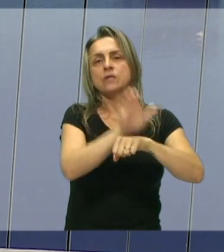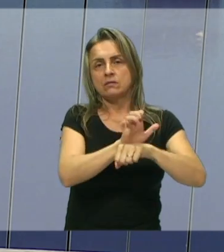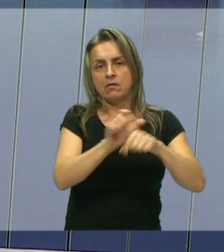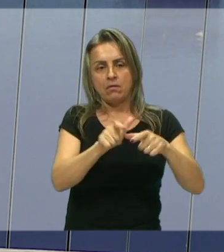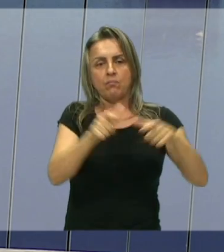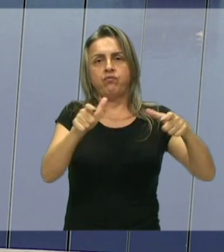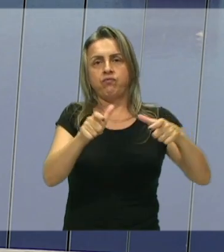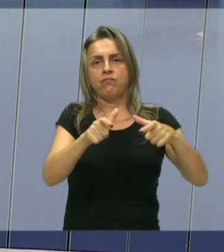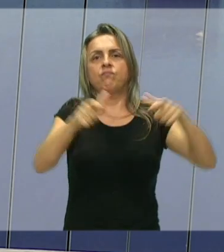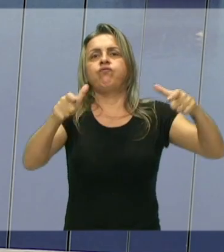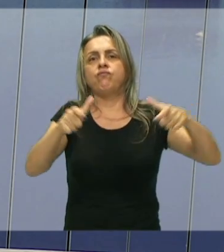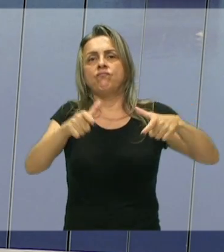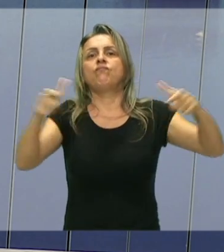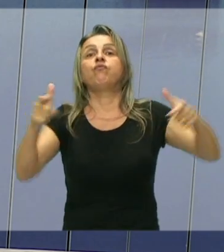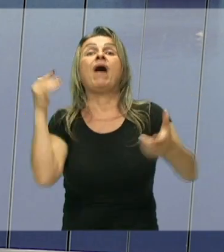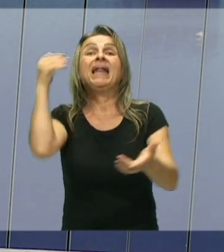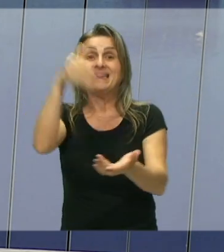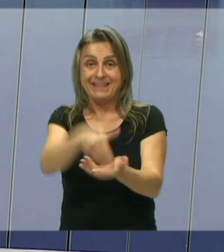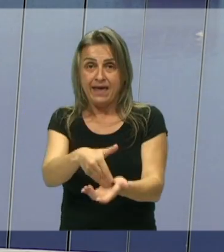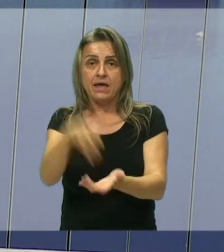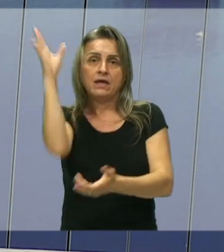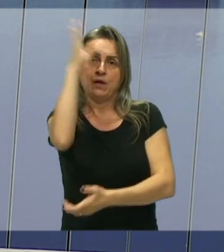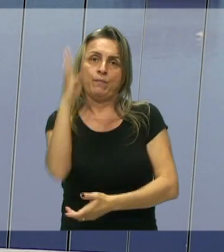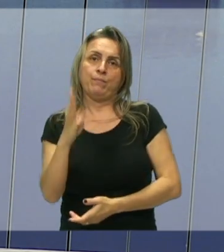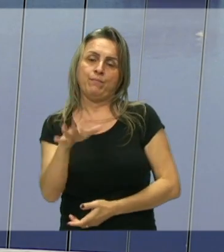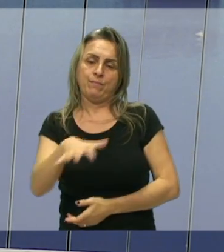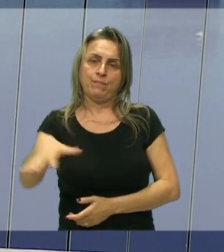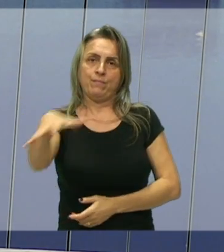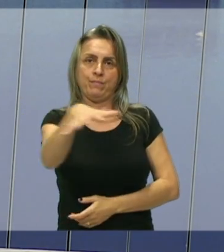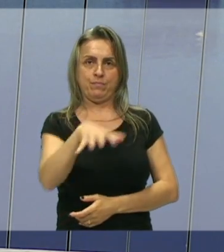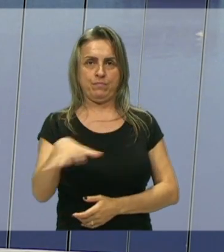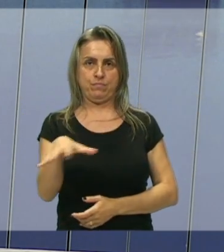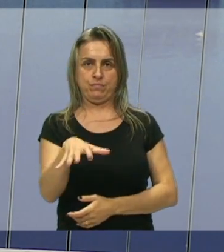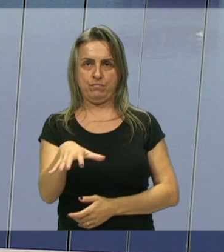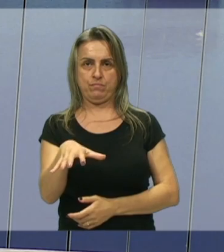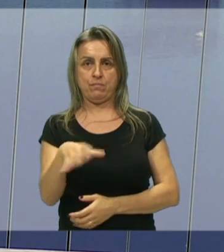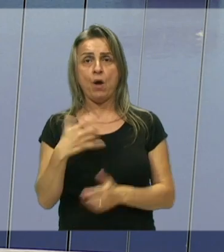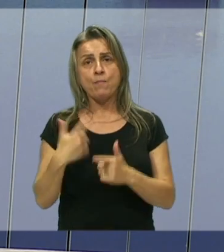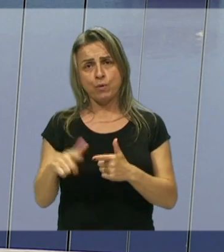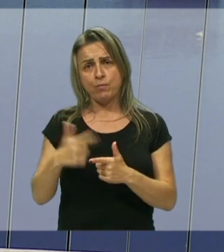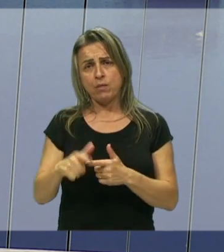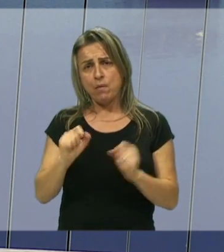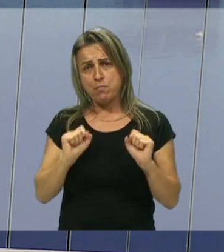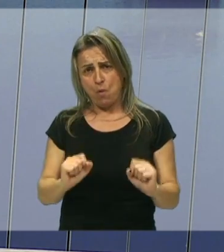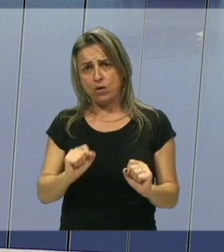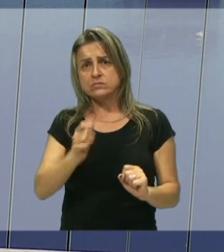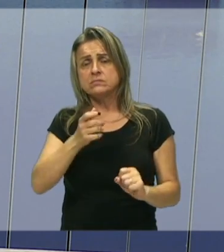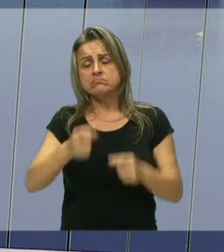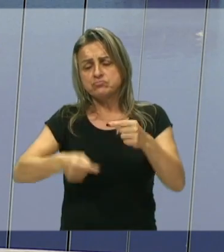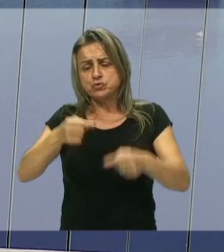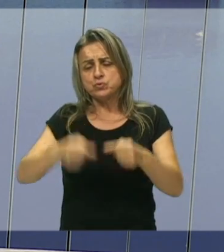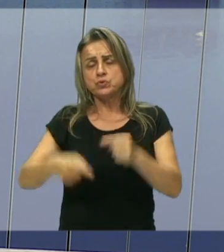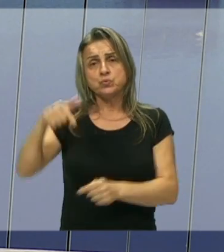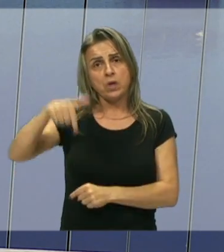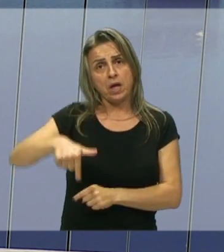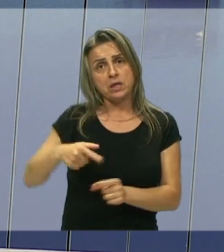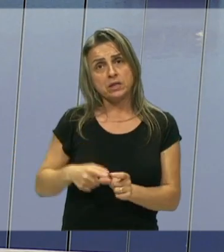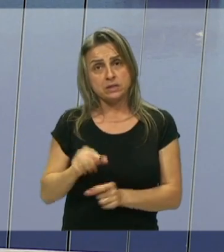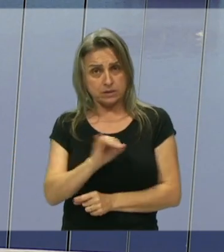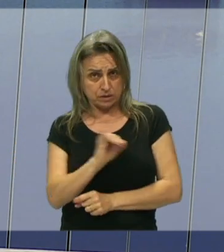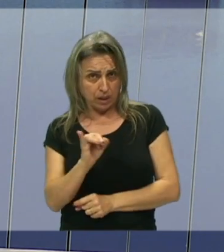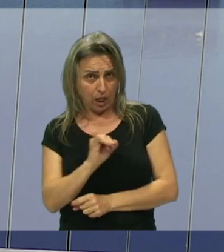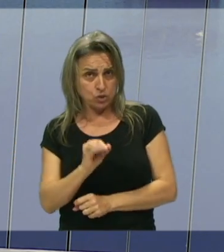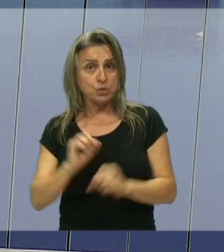essas ideias chegam na nacional. Muitos dos problemas que podem ser levantados aqui, em Itajaí, podem dar conta de